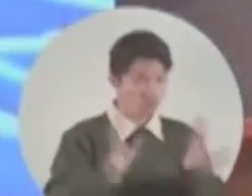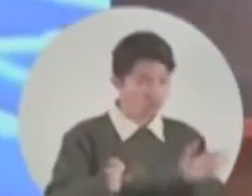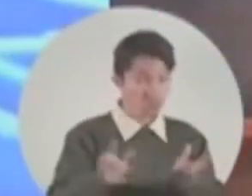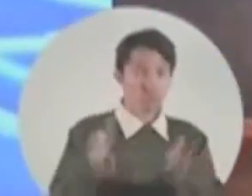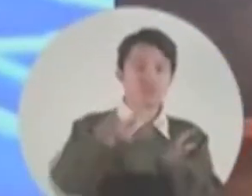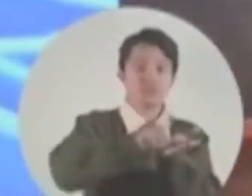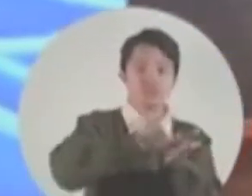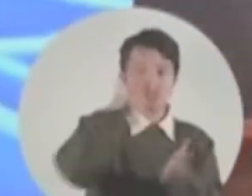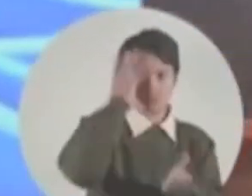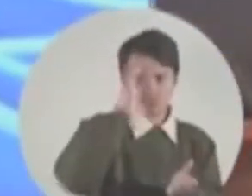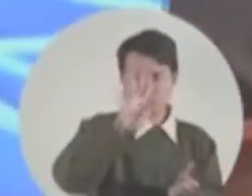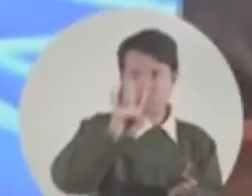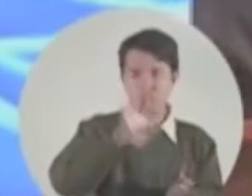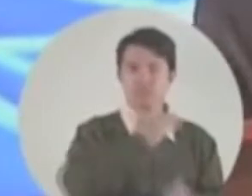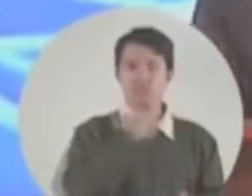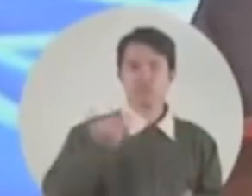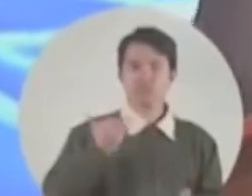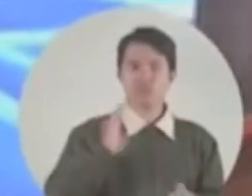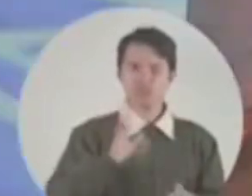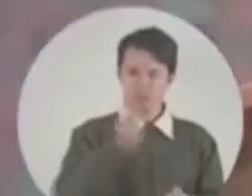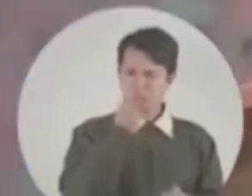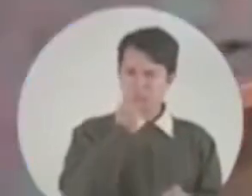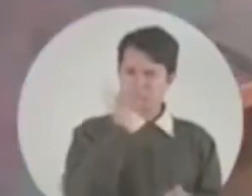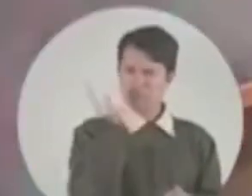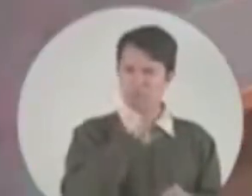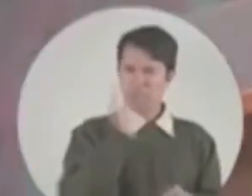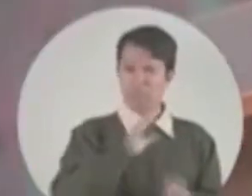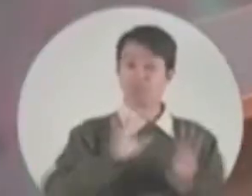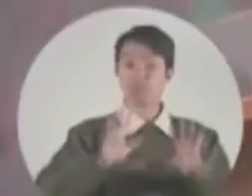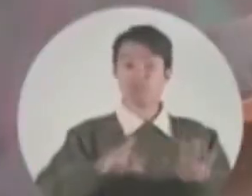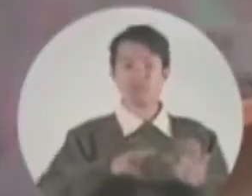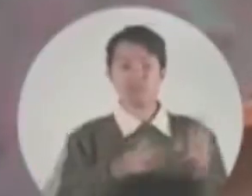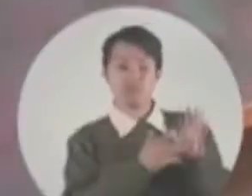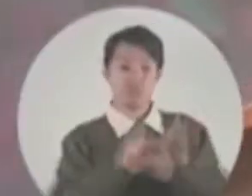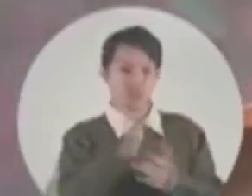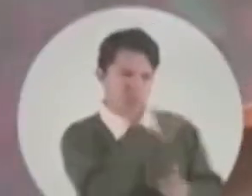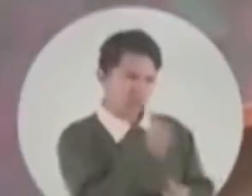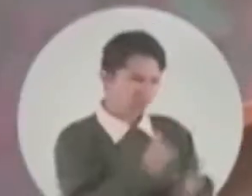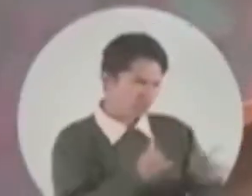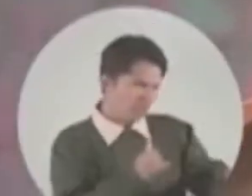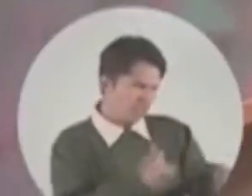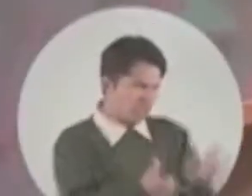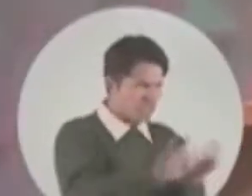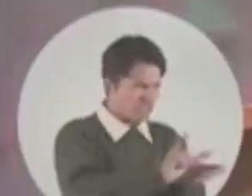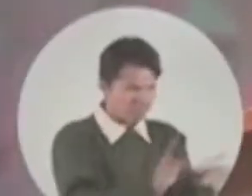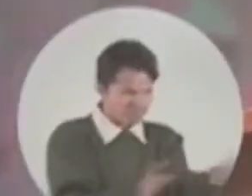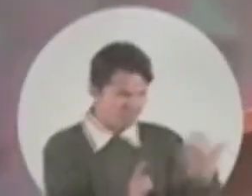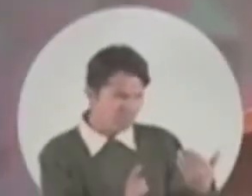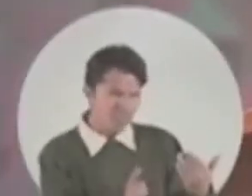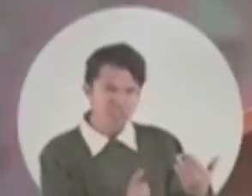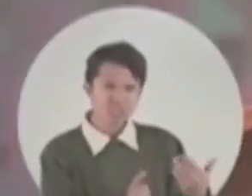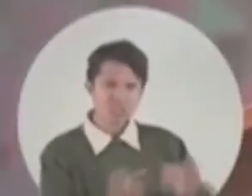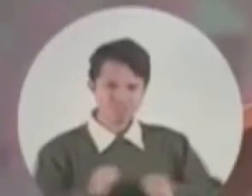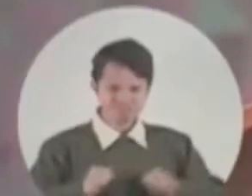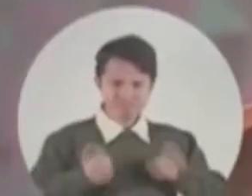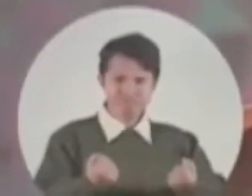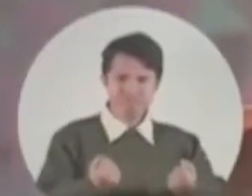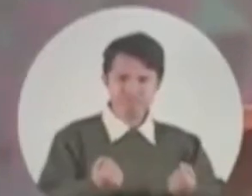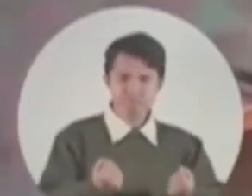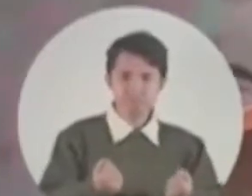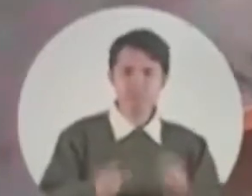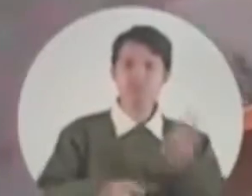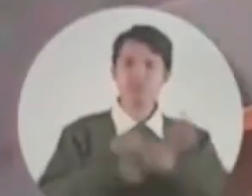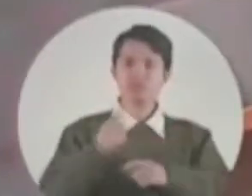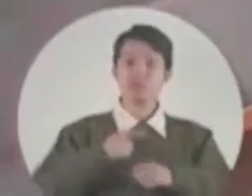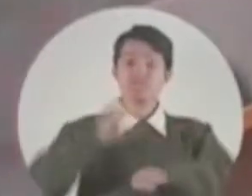de 4 dias dele já sepultado, ele vai à porta do túmulo e disse: Lázaro, vem para fora!